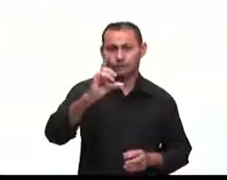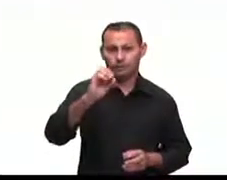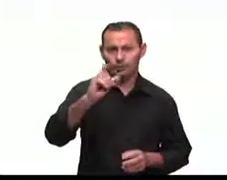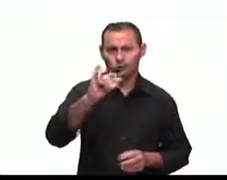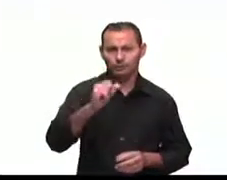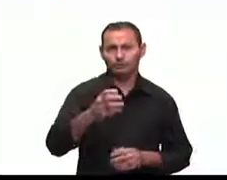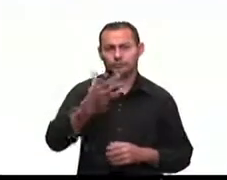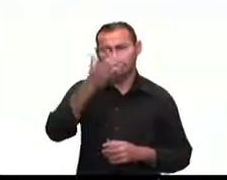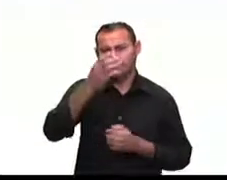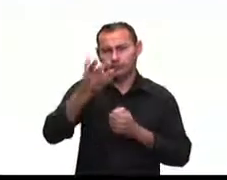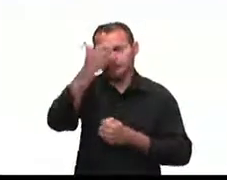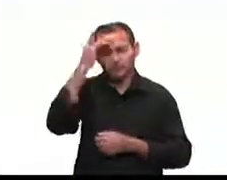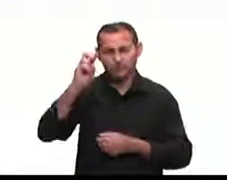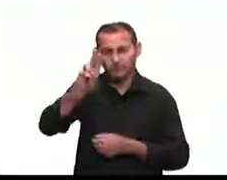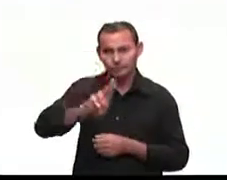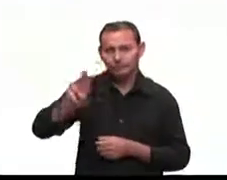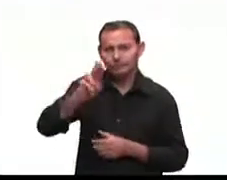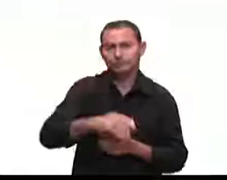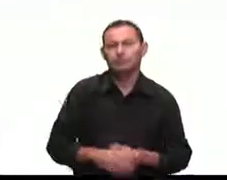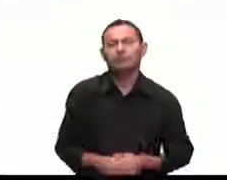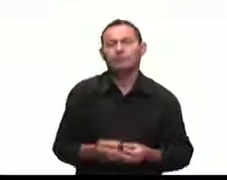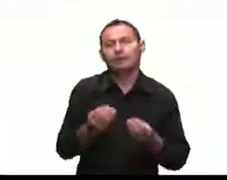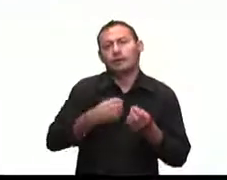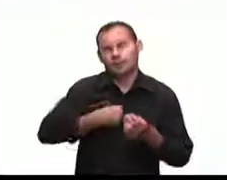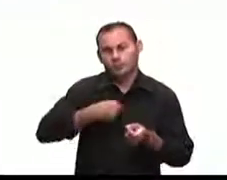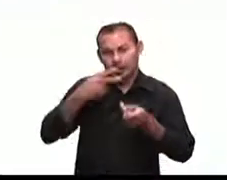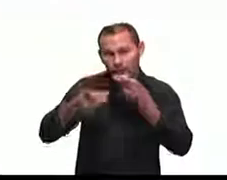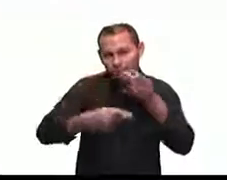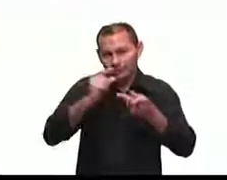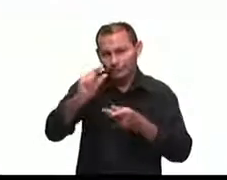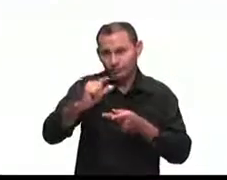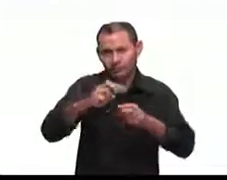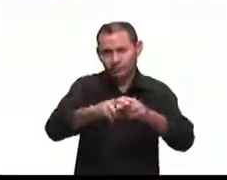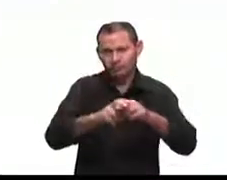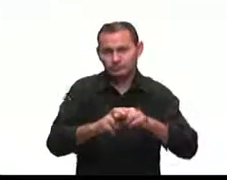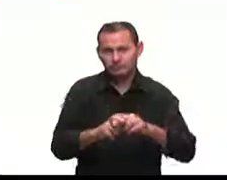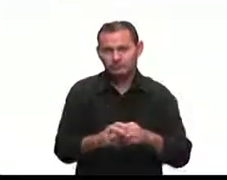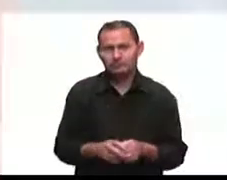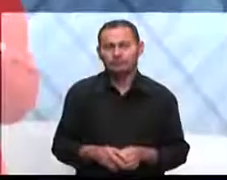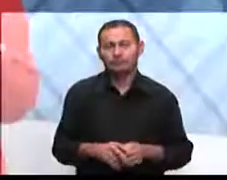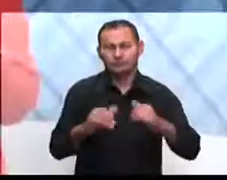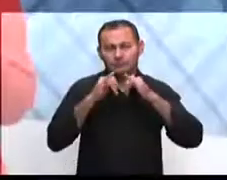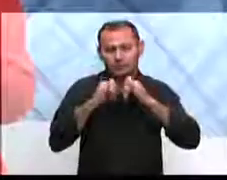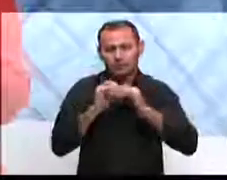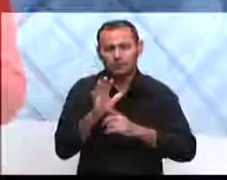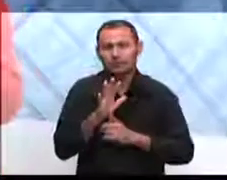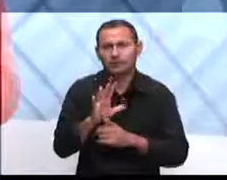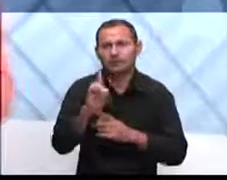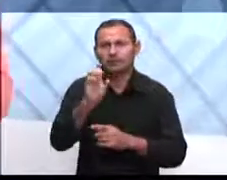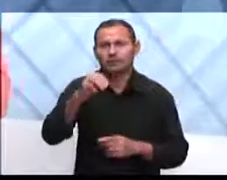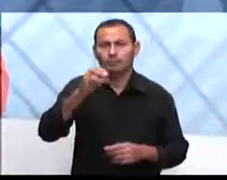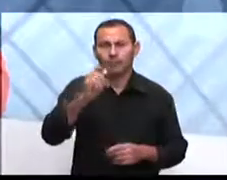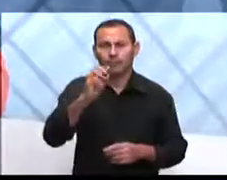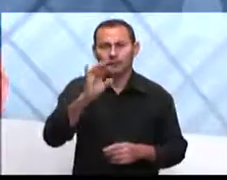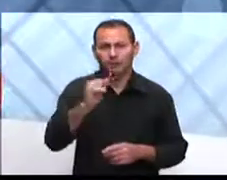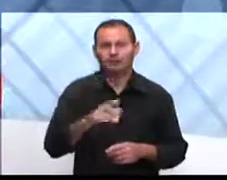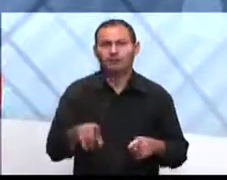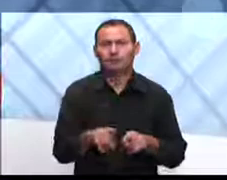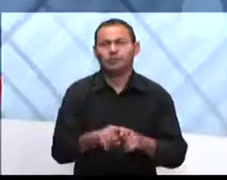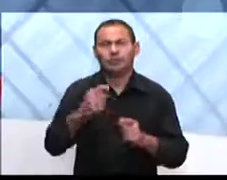psicológicos do consumidor. E aí, comentando um pouco essa questão, né? Dados demográficos,